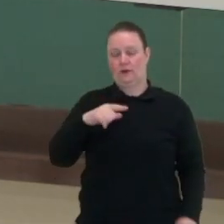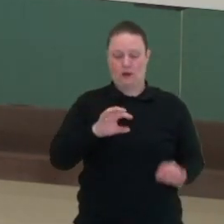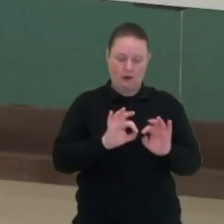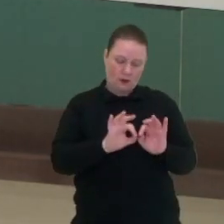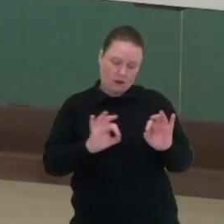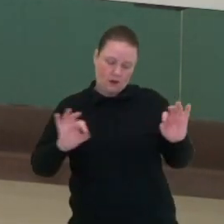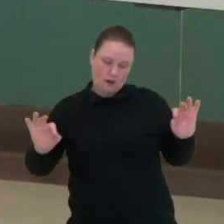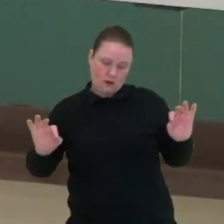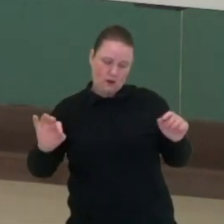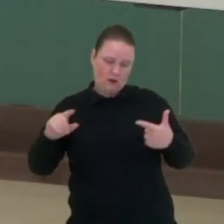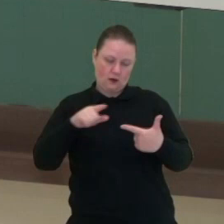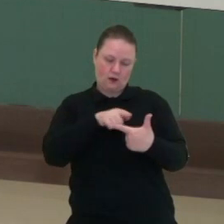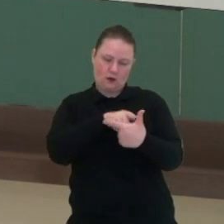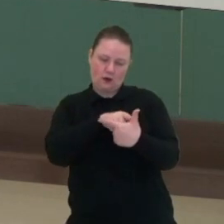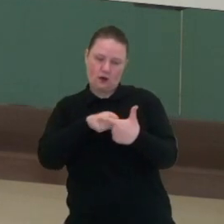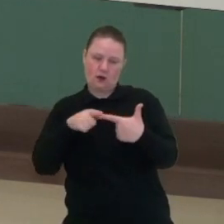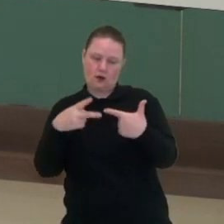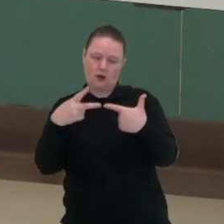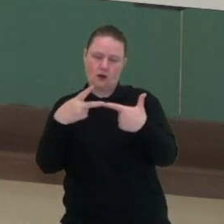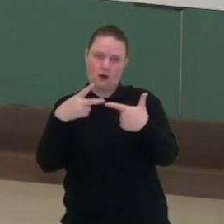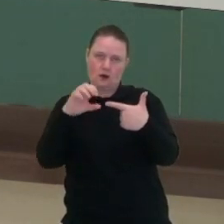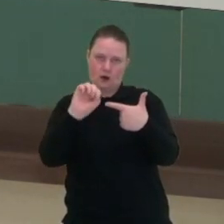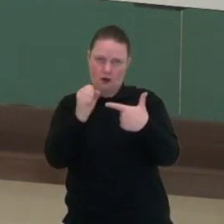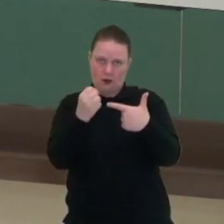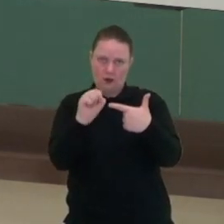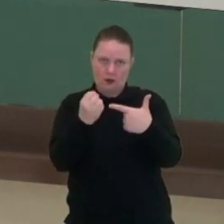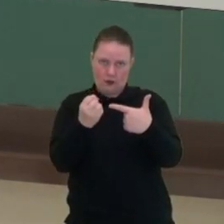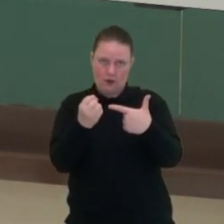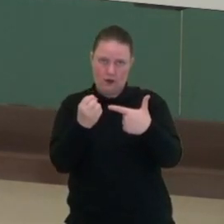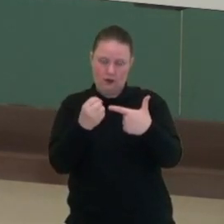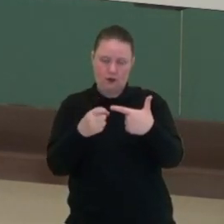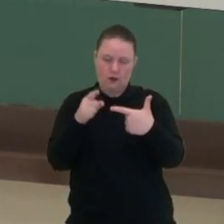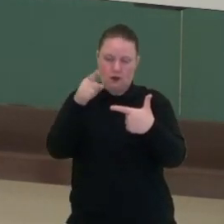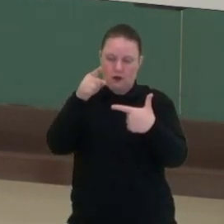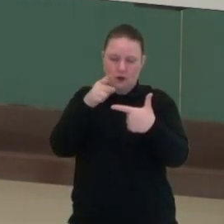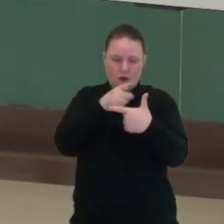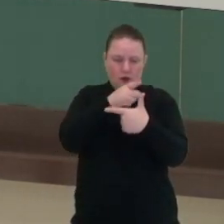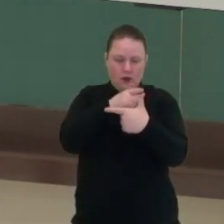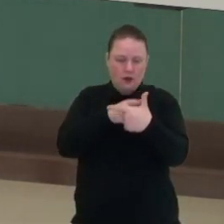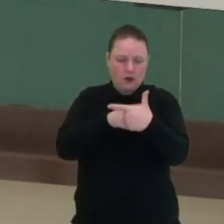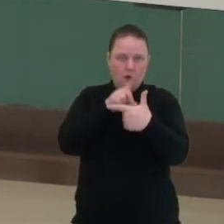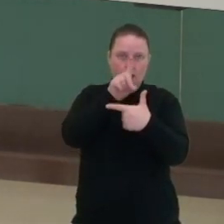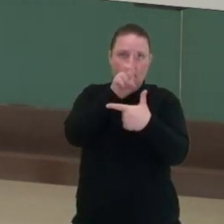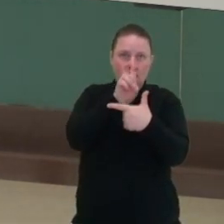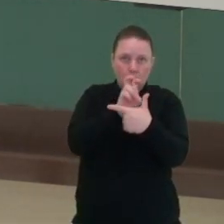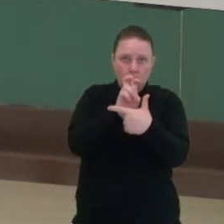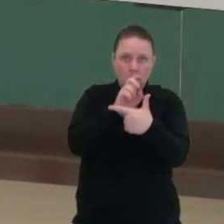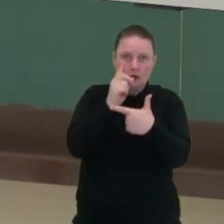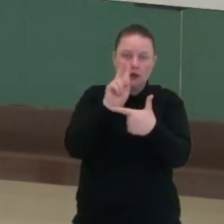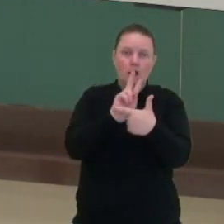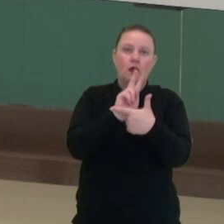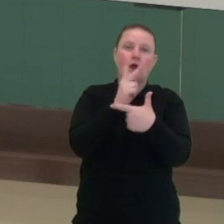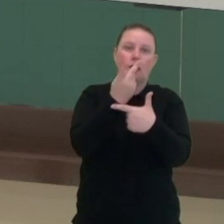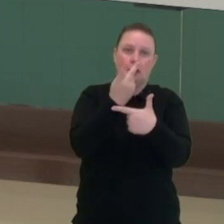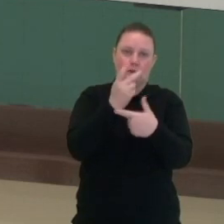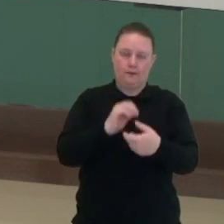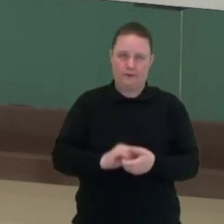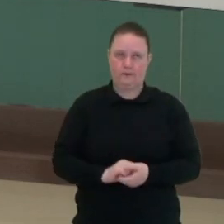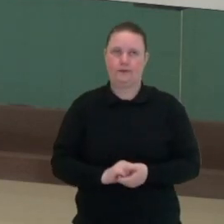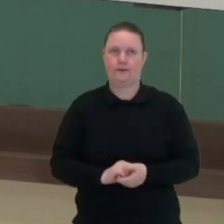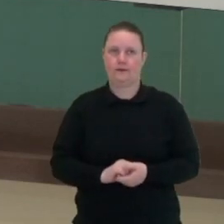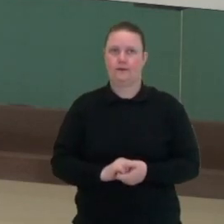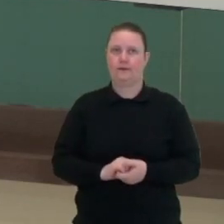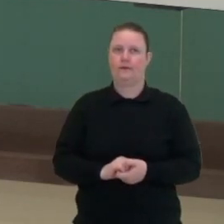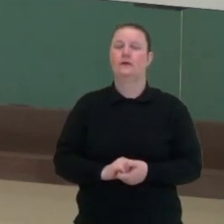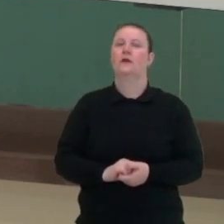28 metros de comprimento, né, de base, e 15 metros de altura, que é a largura.